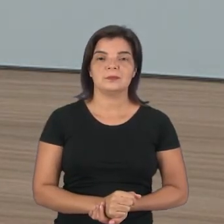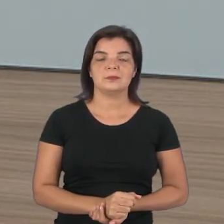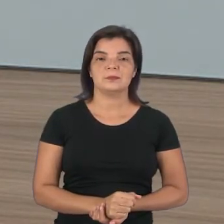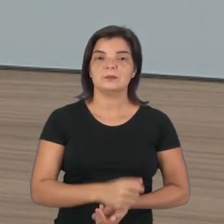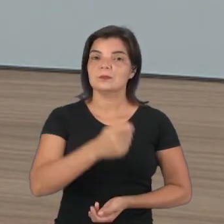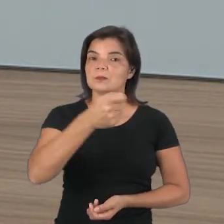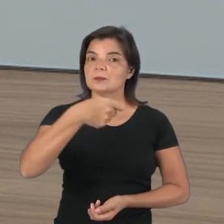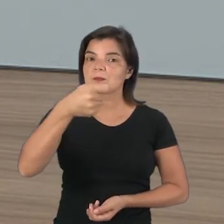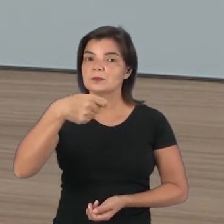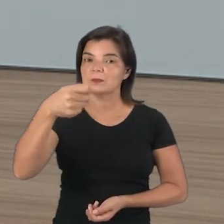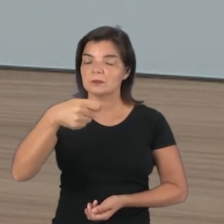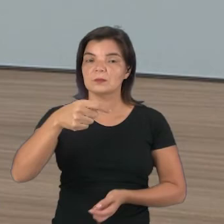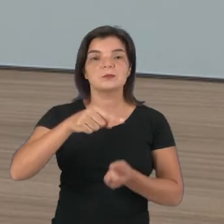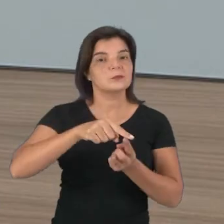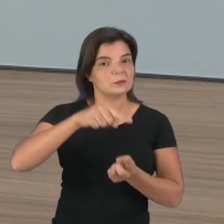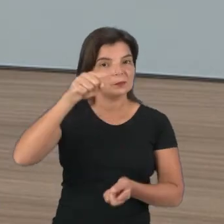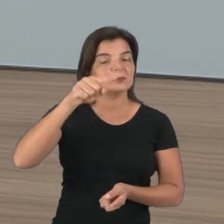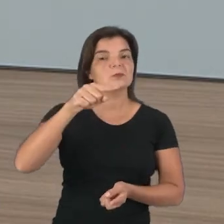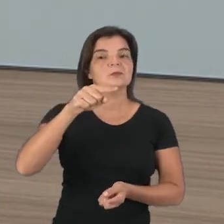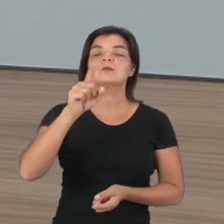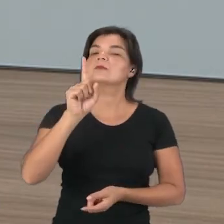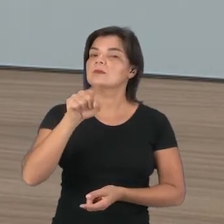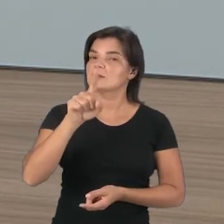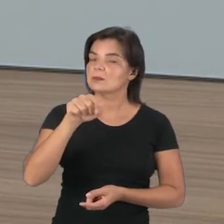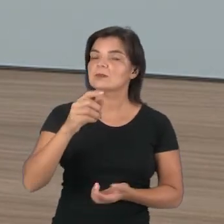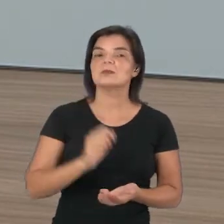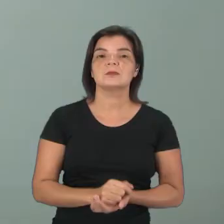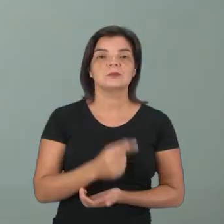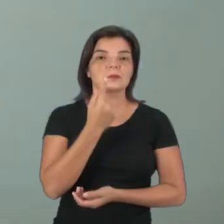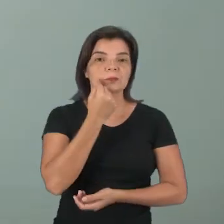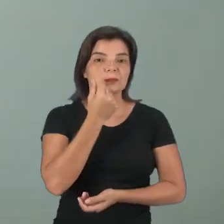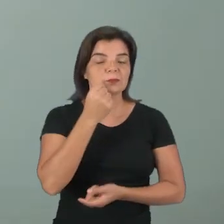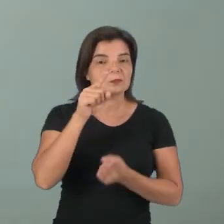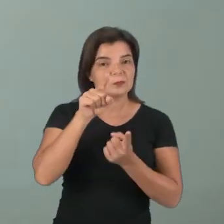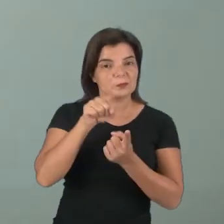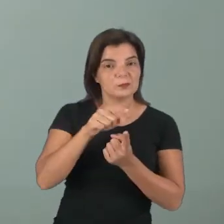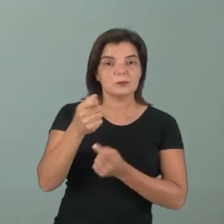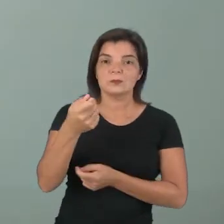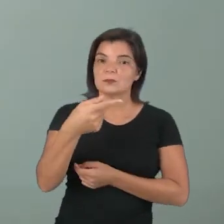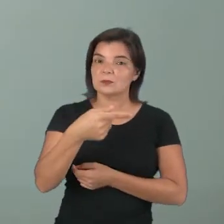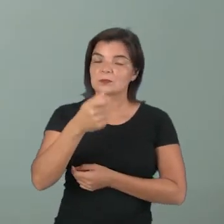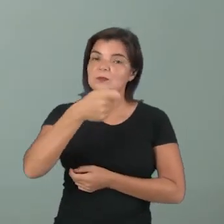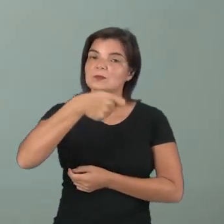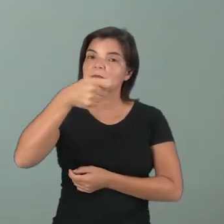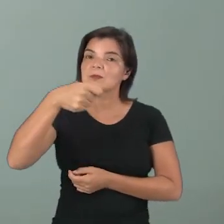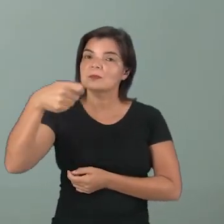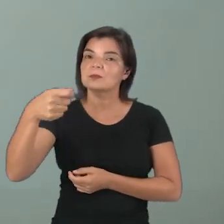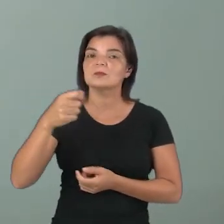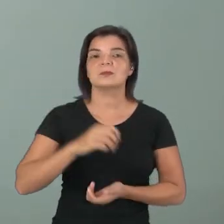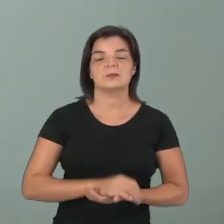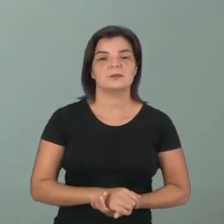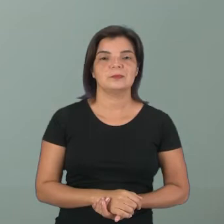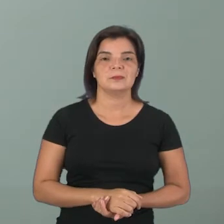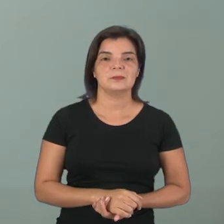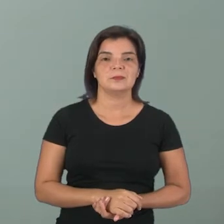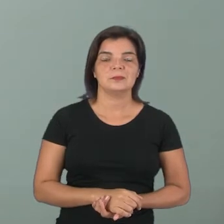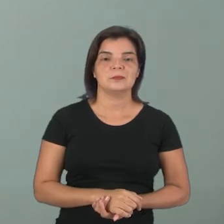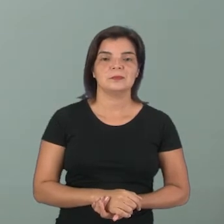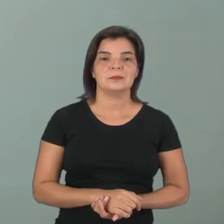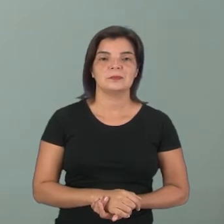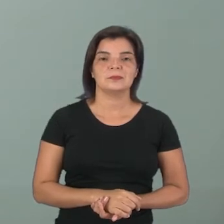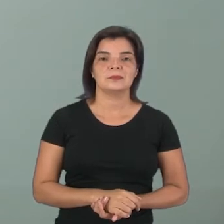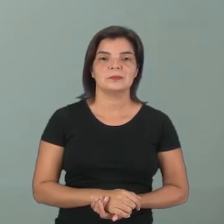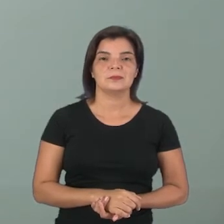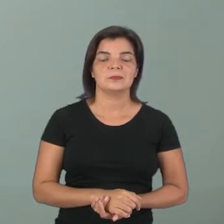o pincel é mais comprido. Isso mesmo, o lápis é menor que o pincel. Muito